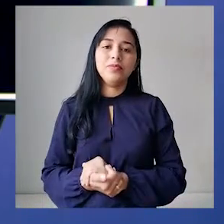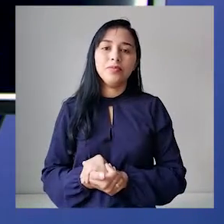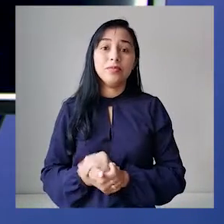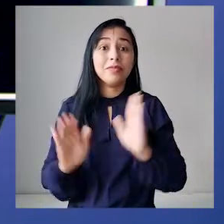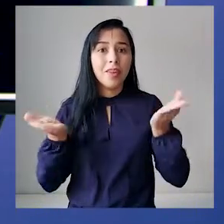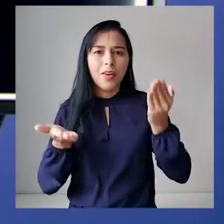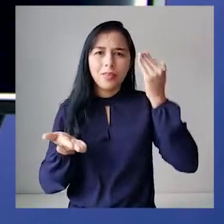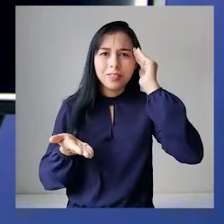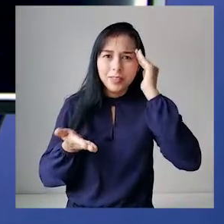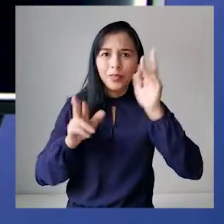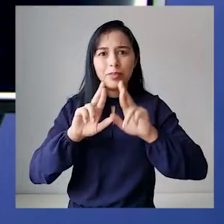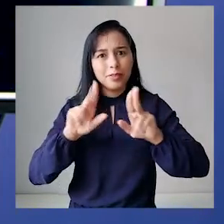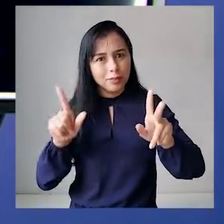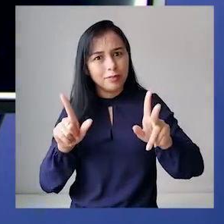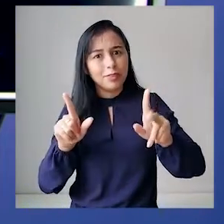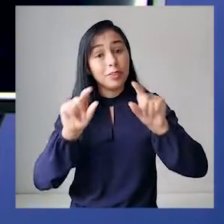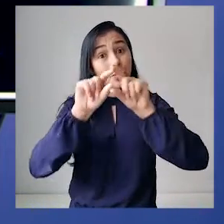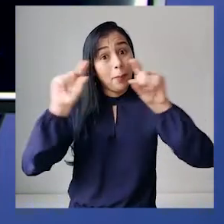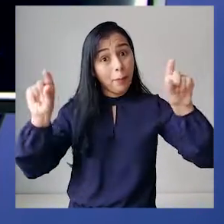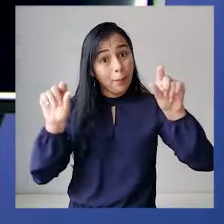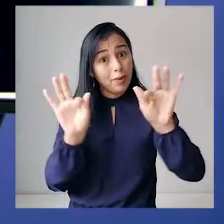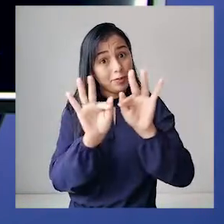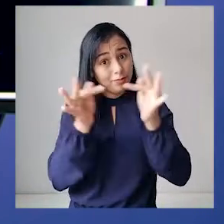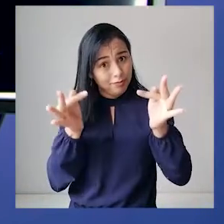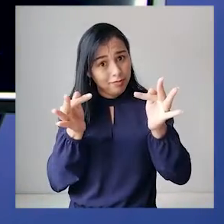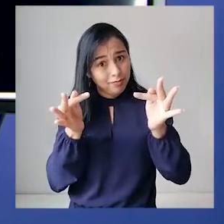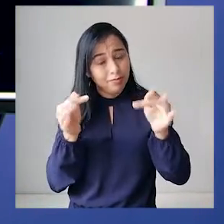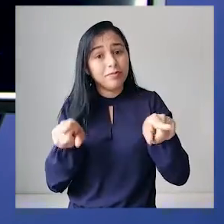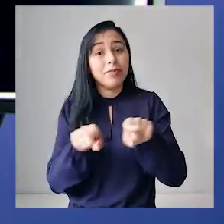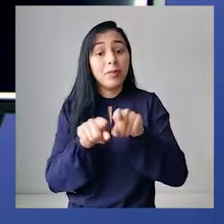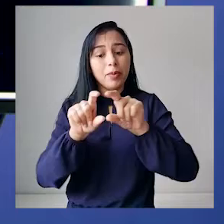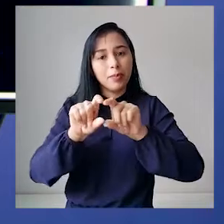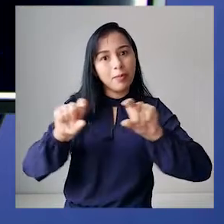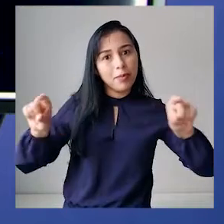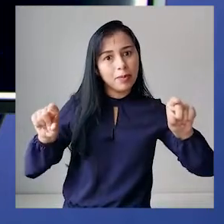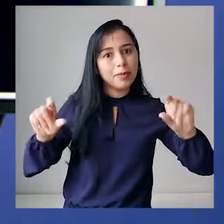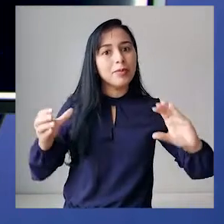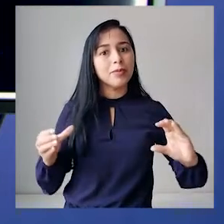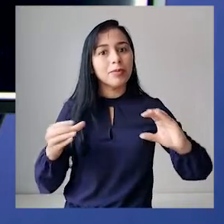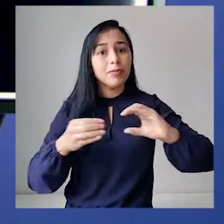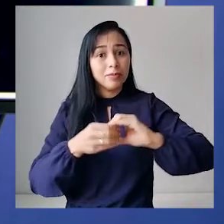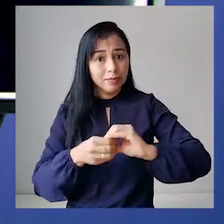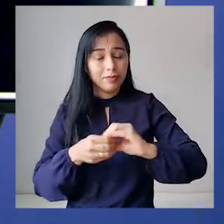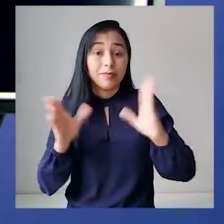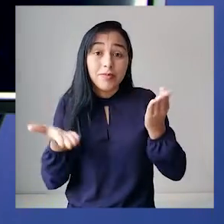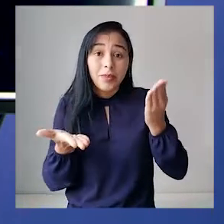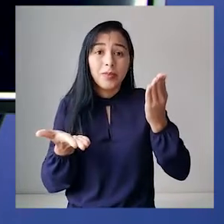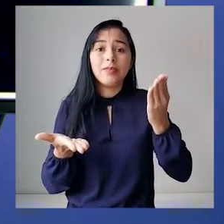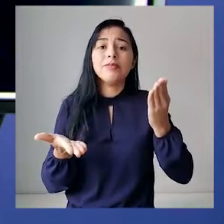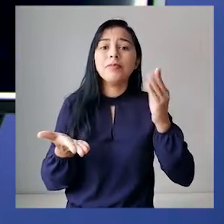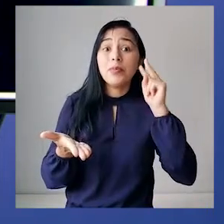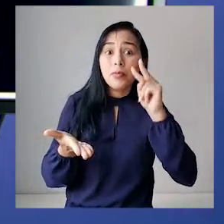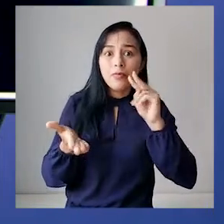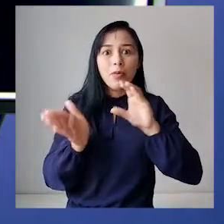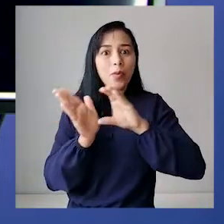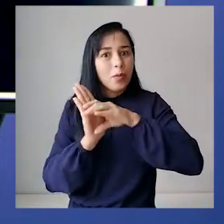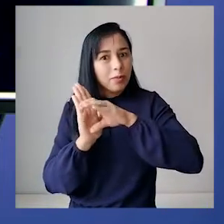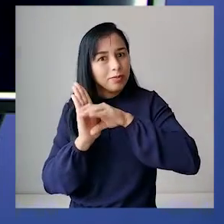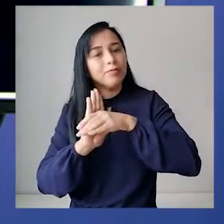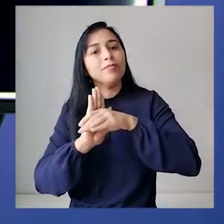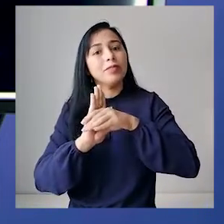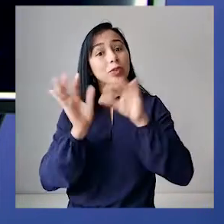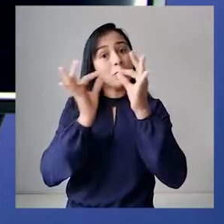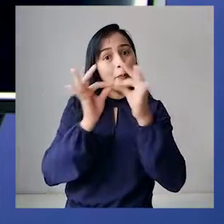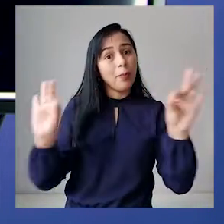que entendemos a diferença entre período simples e período composto, vamos ao conceito de período composto